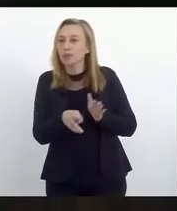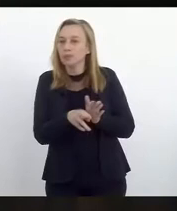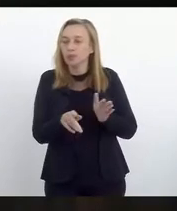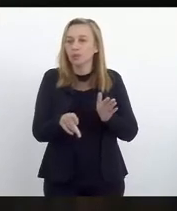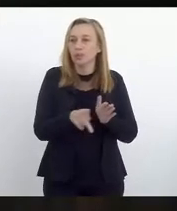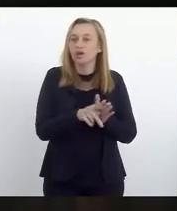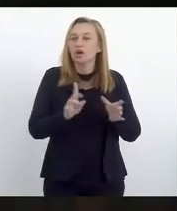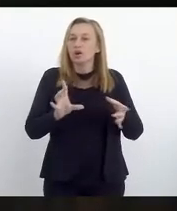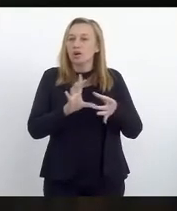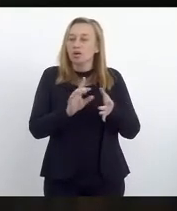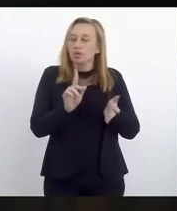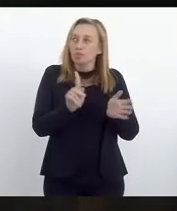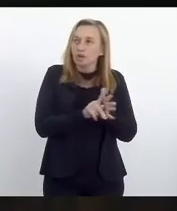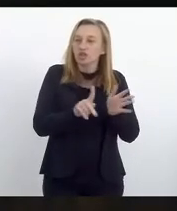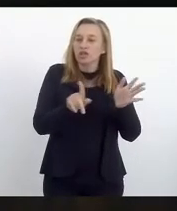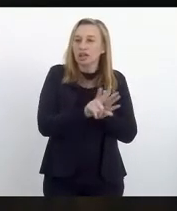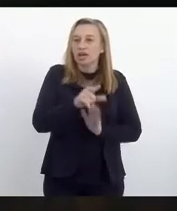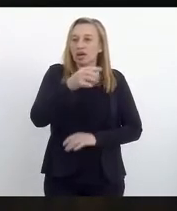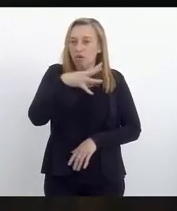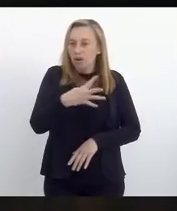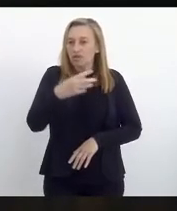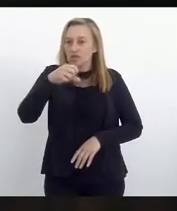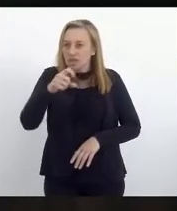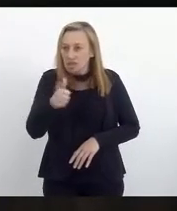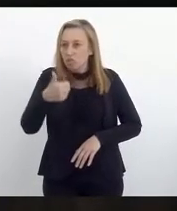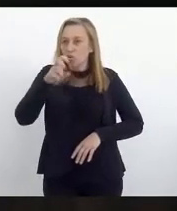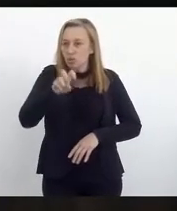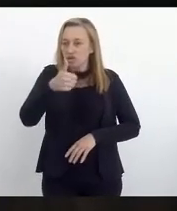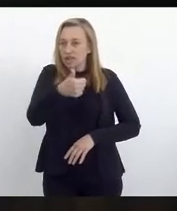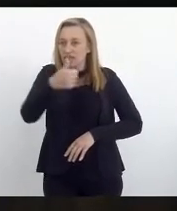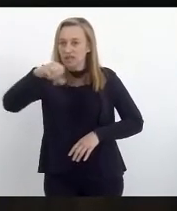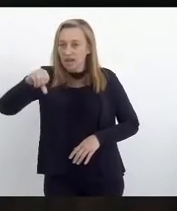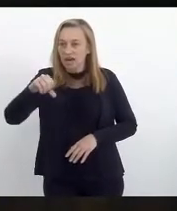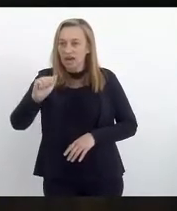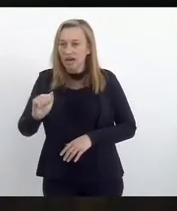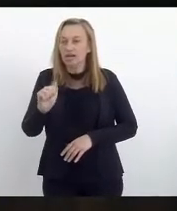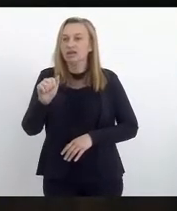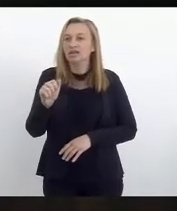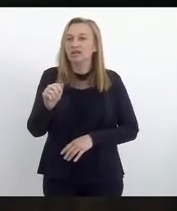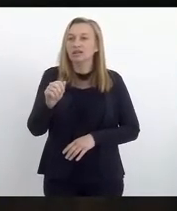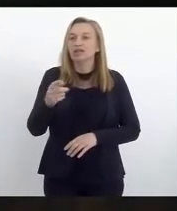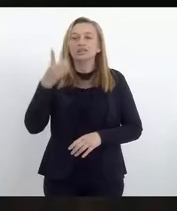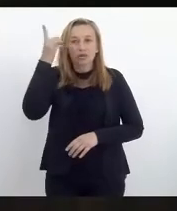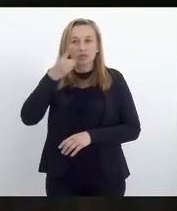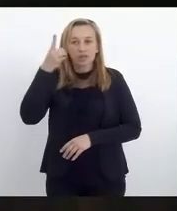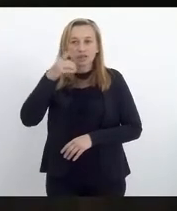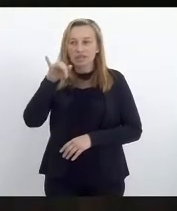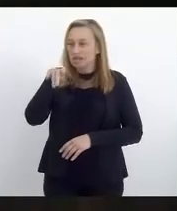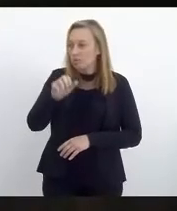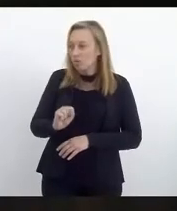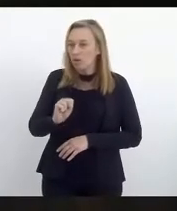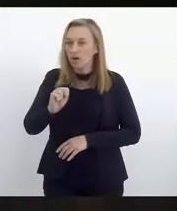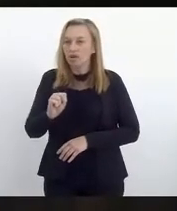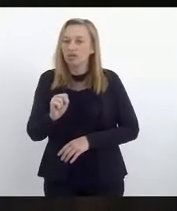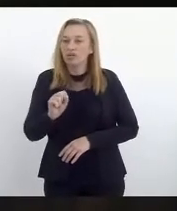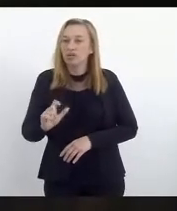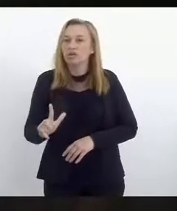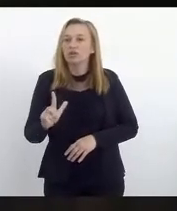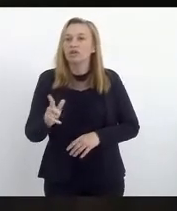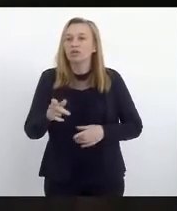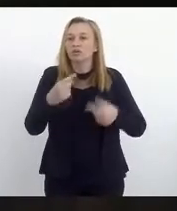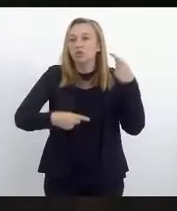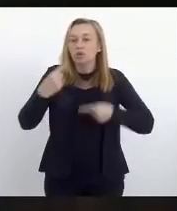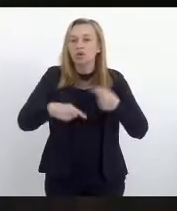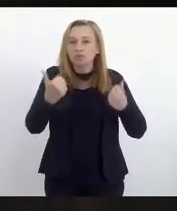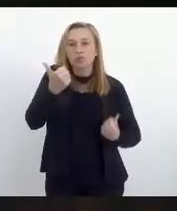emendada. Projeto de lei número 4153-A, de 2021, de autoria do deputado Samuel Malafaia, que institui a política estadual do